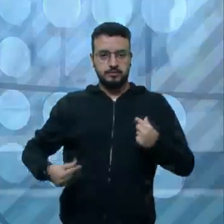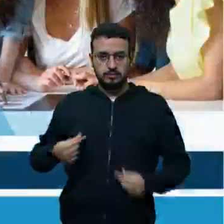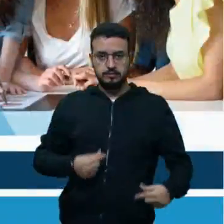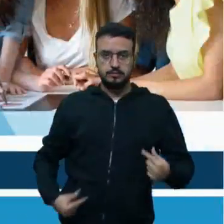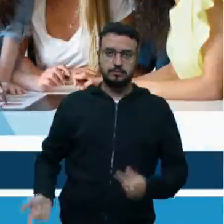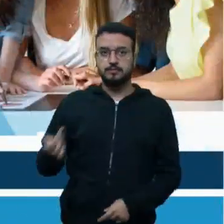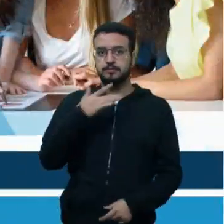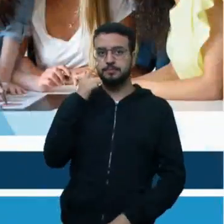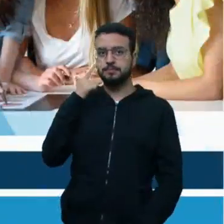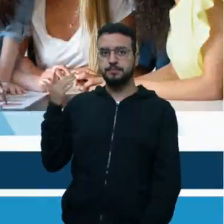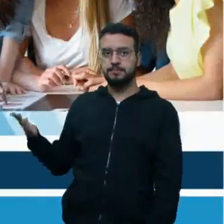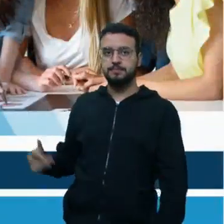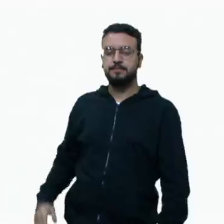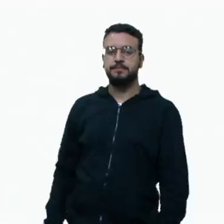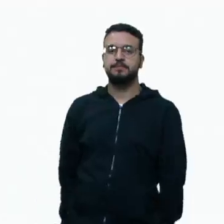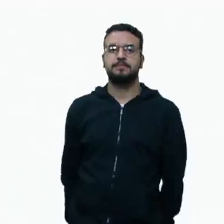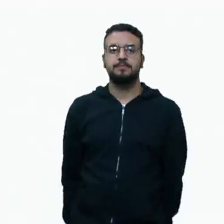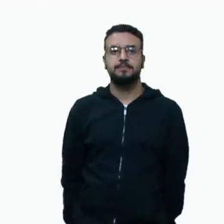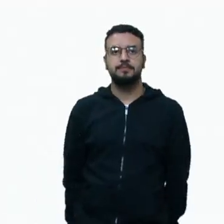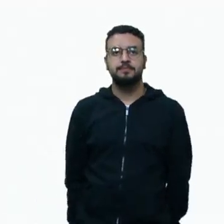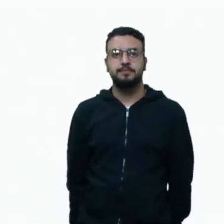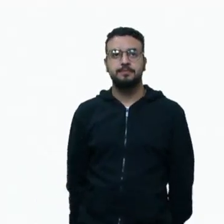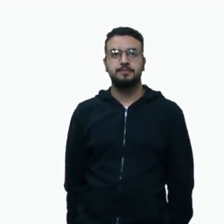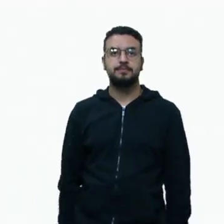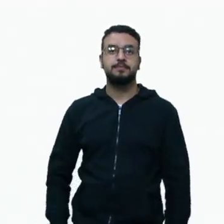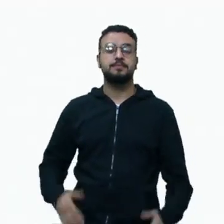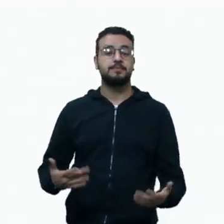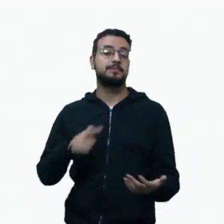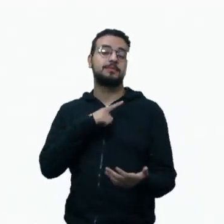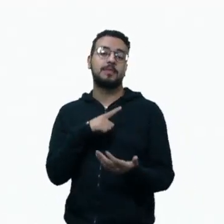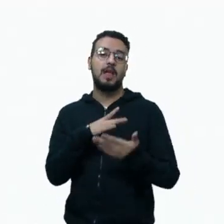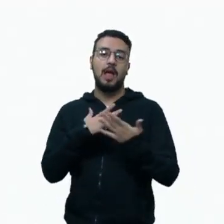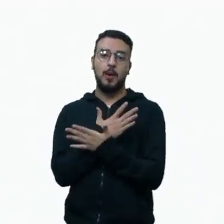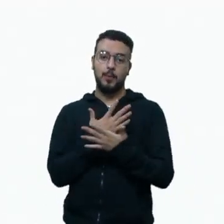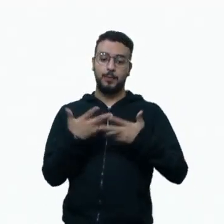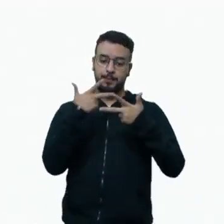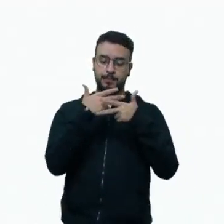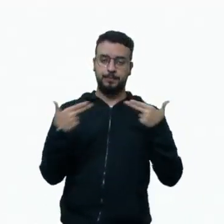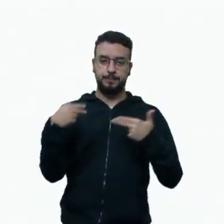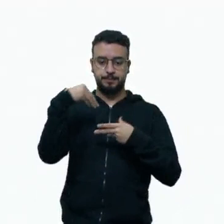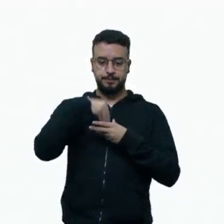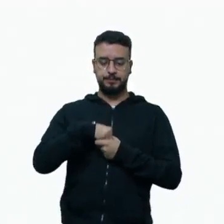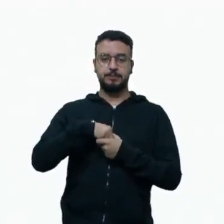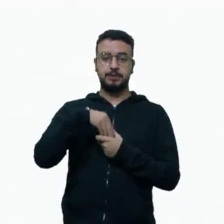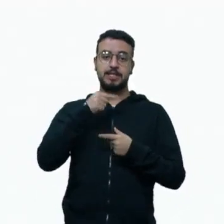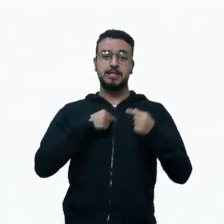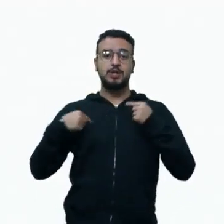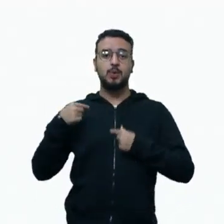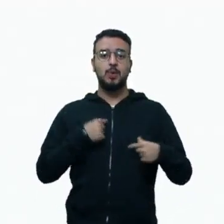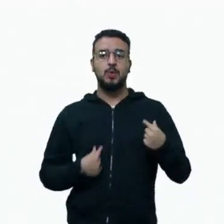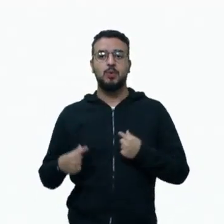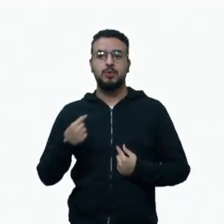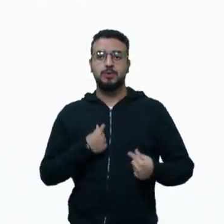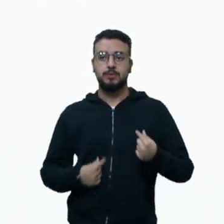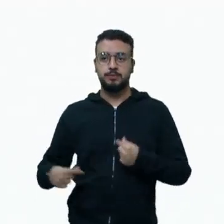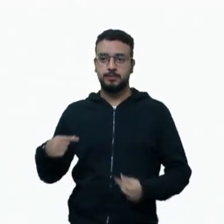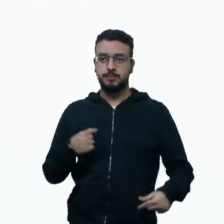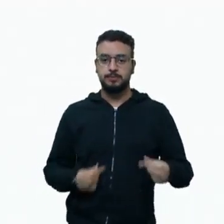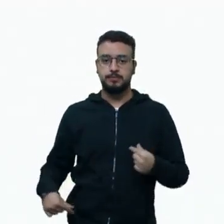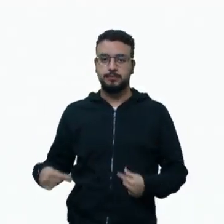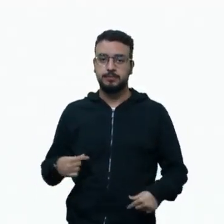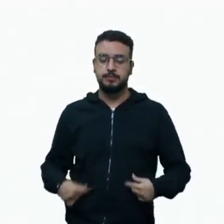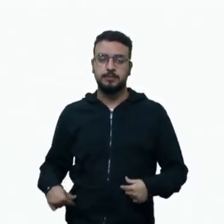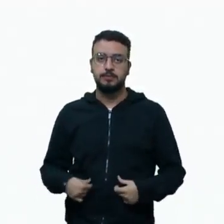ao quadro, então. Ele possui alguns componentes, tá? Mas antes de eu falar dos componentes